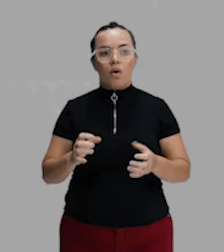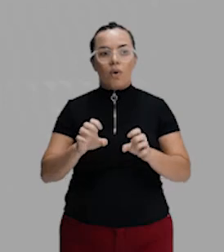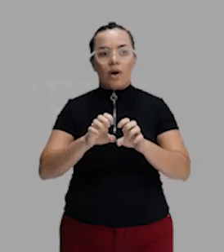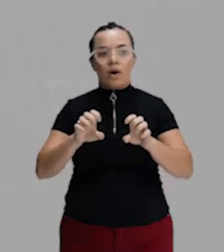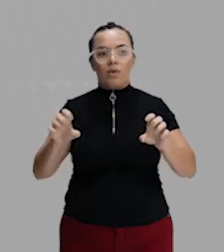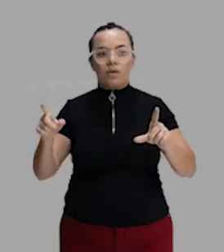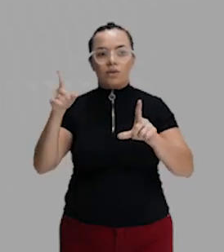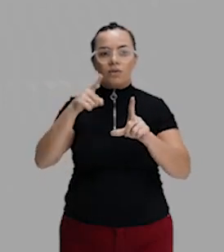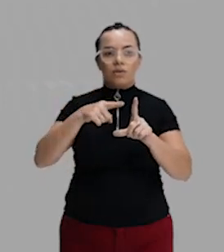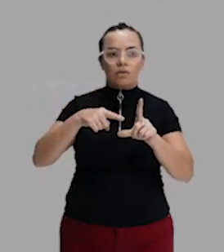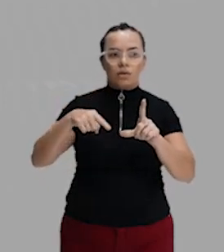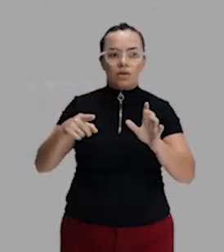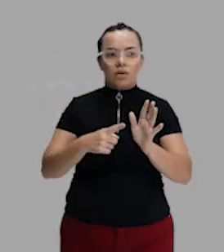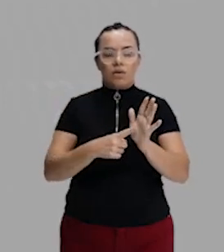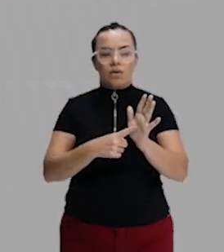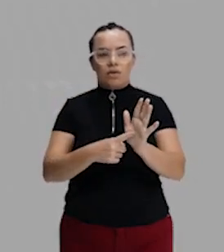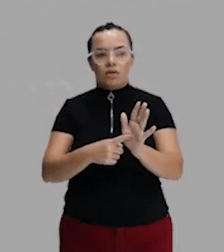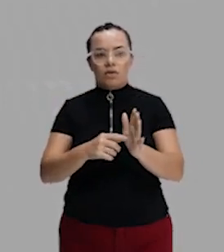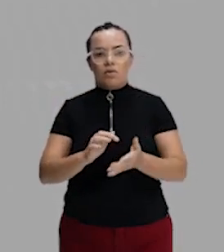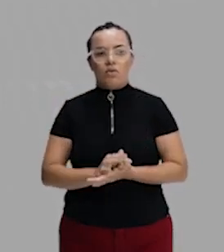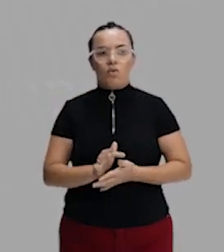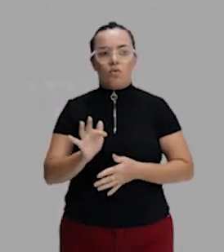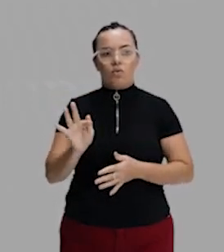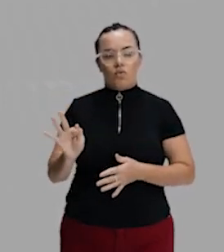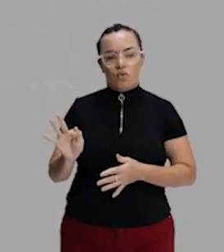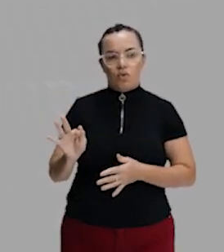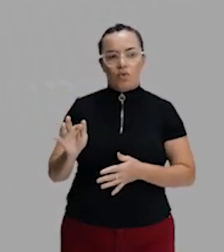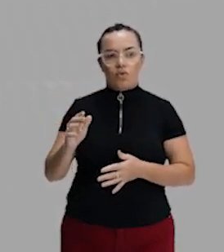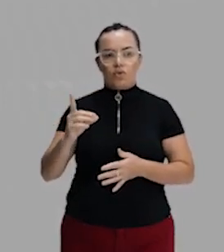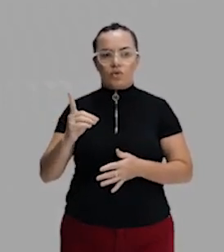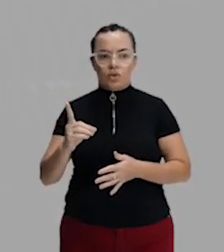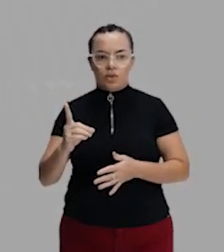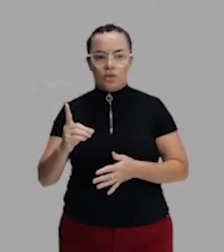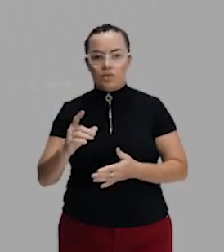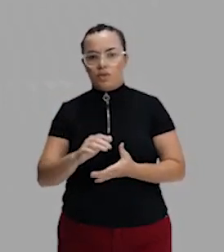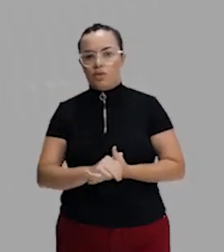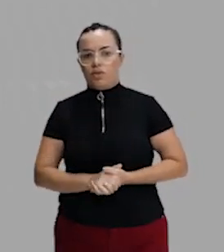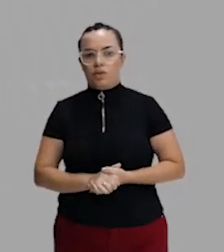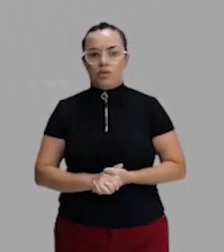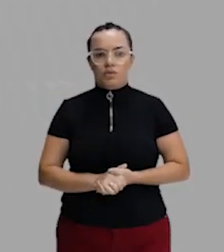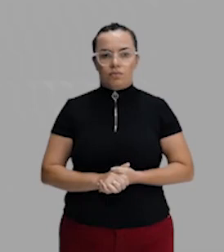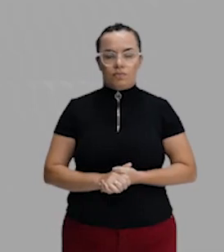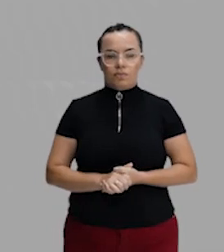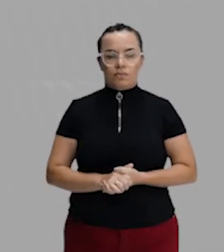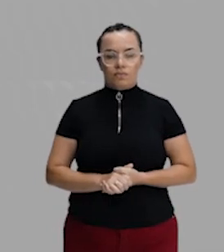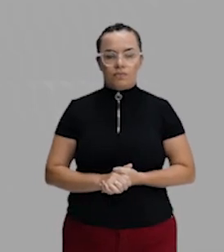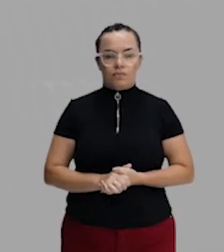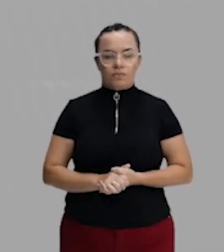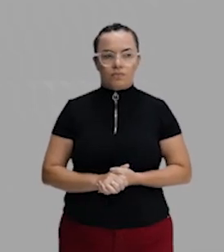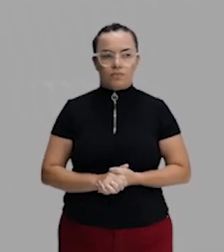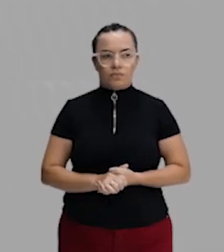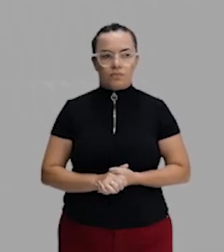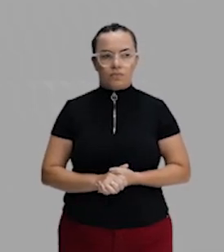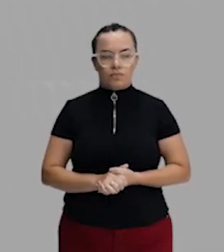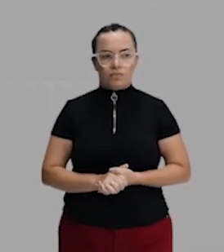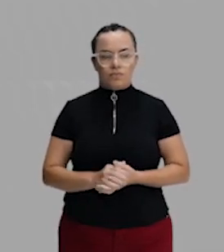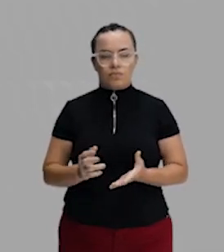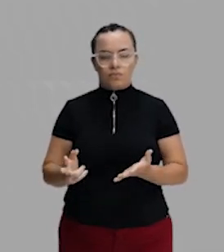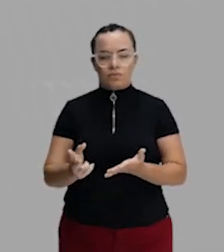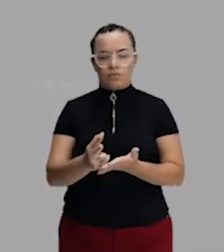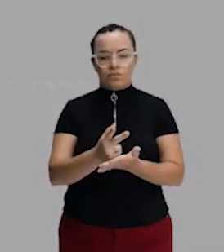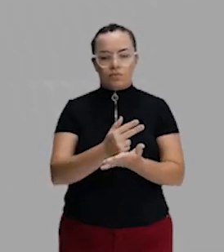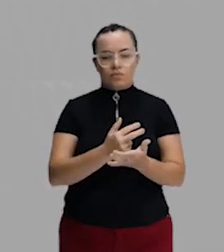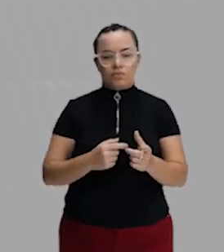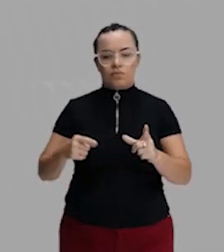2 e tem a equação da diretriz y mais 4. Tá? Vamos aqui desenhar o nosso plano